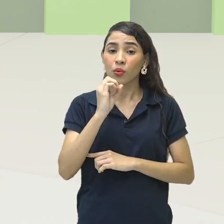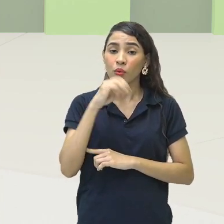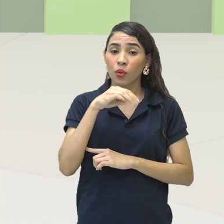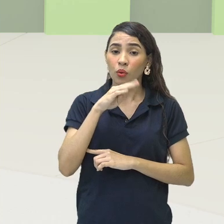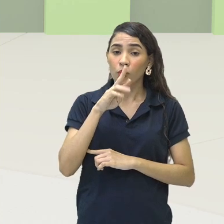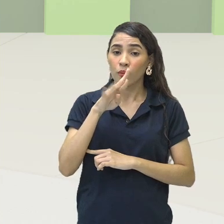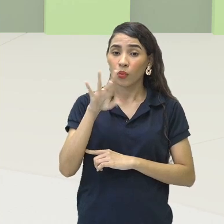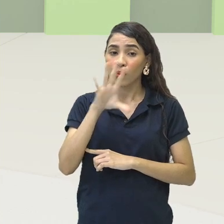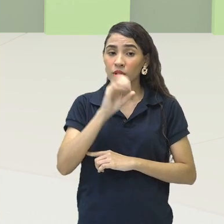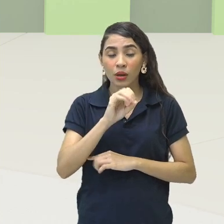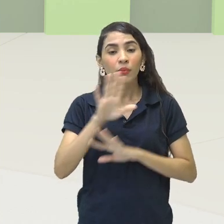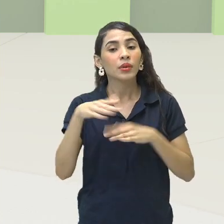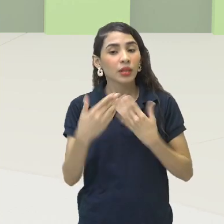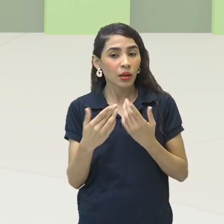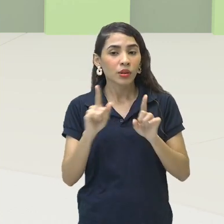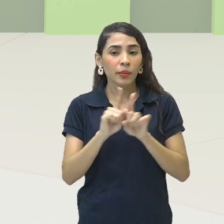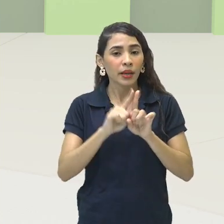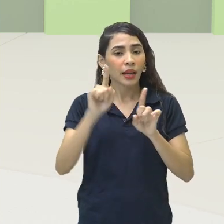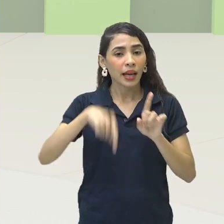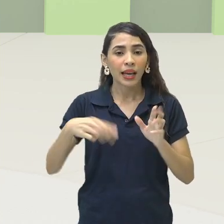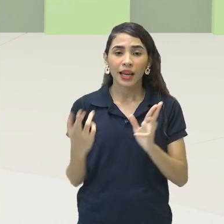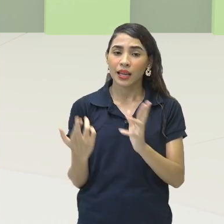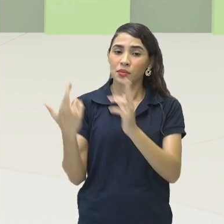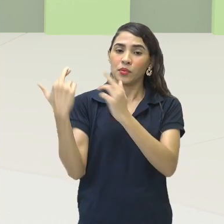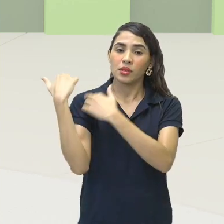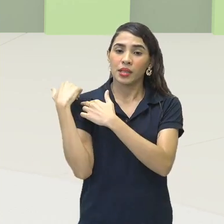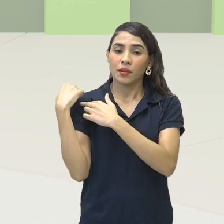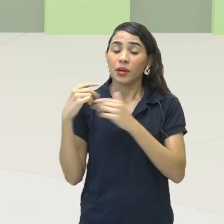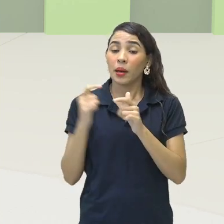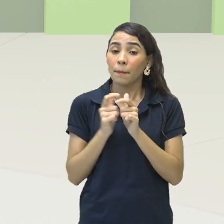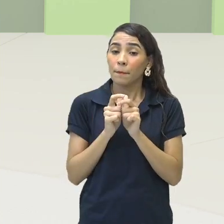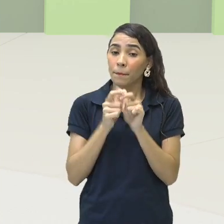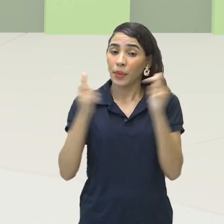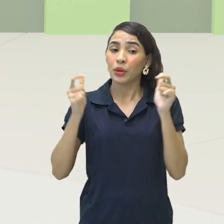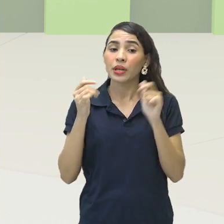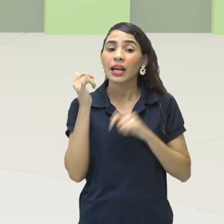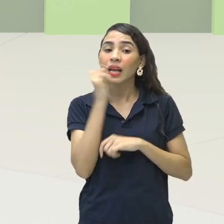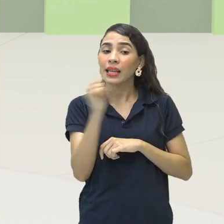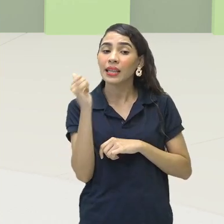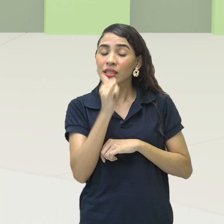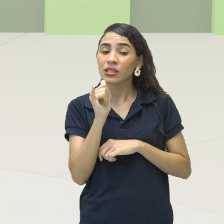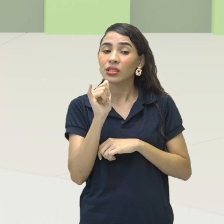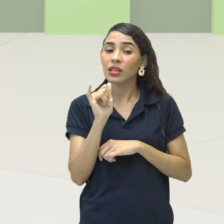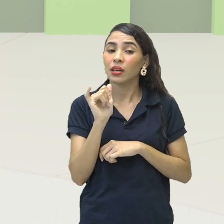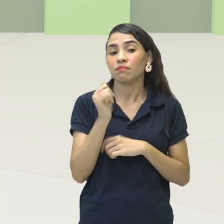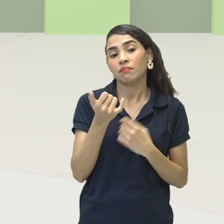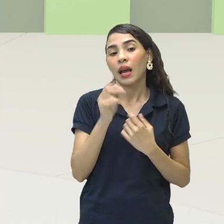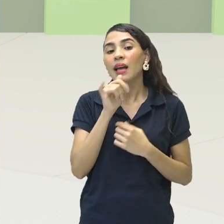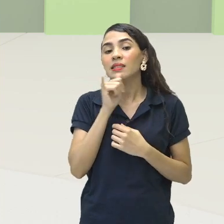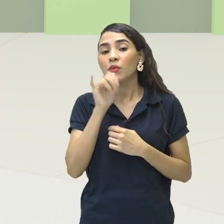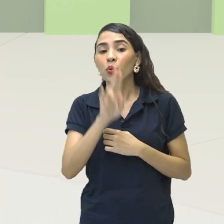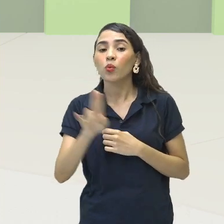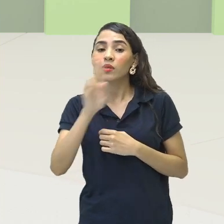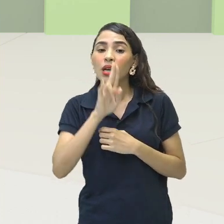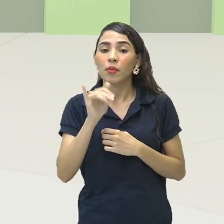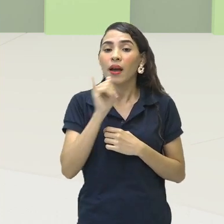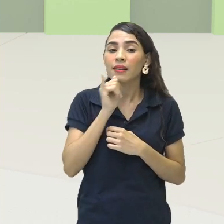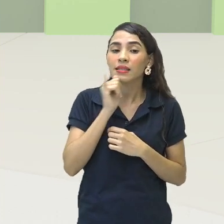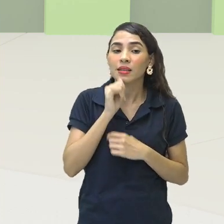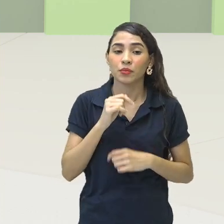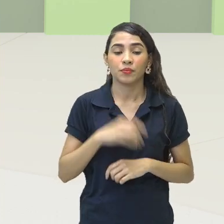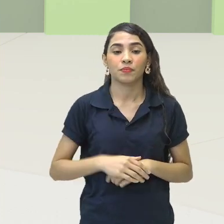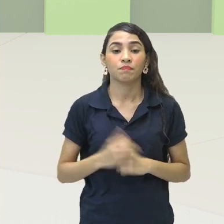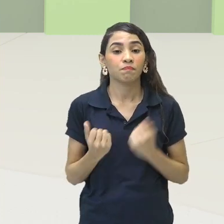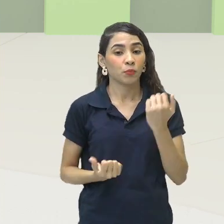que os compostos orgânicos são responsáveis por grande parte da energia que consumimos. Por exemplo, o que mantém